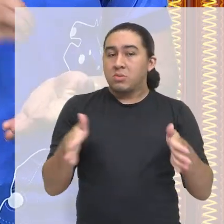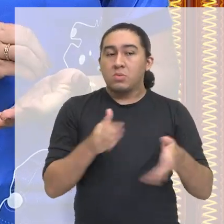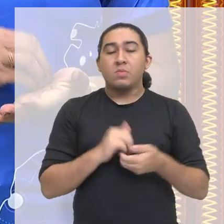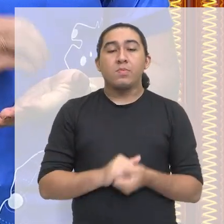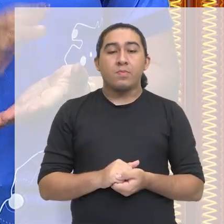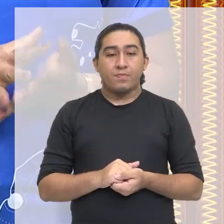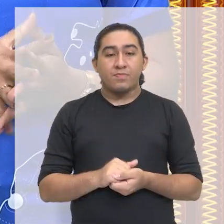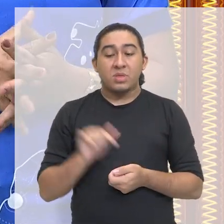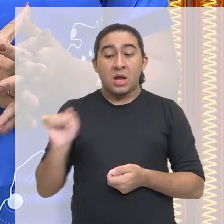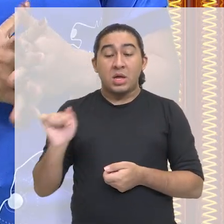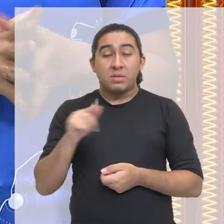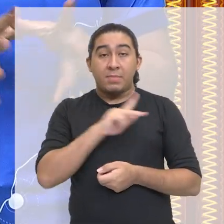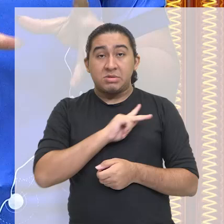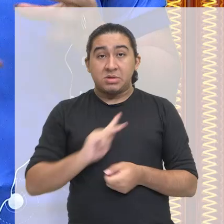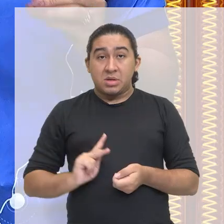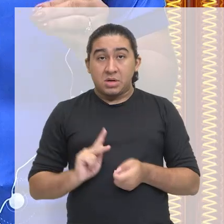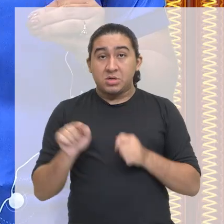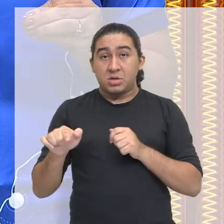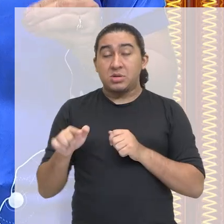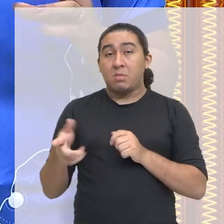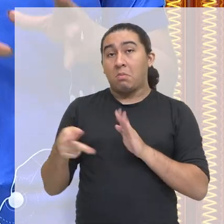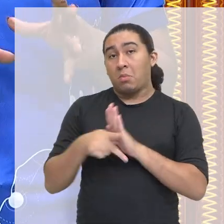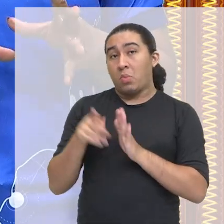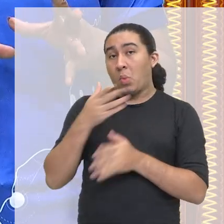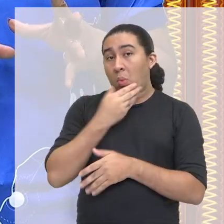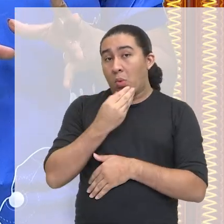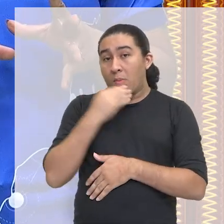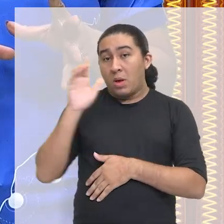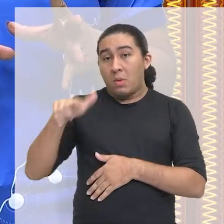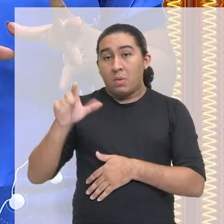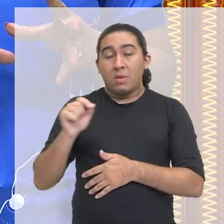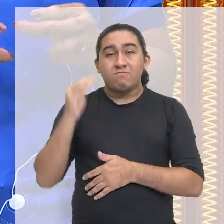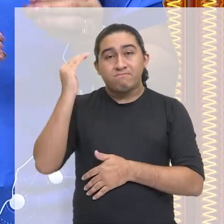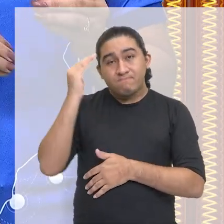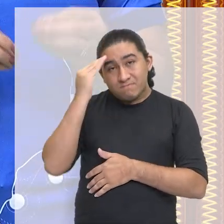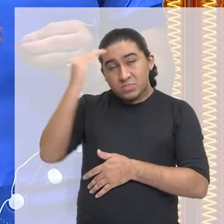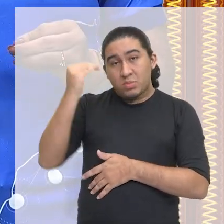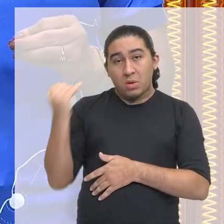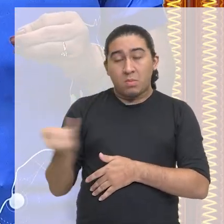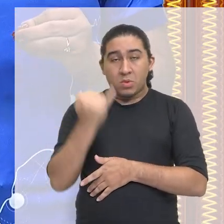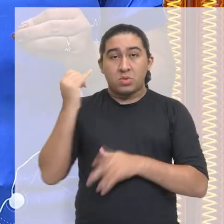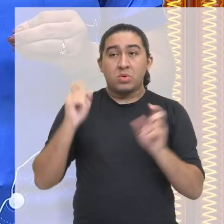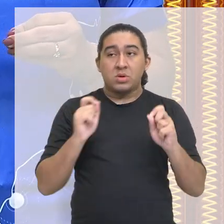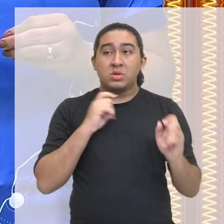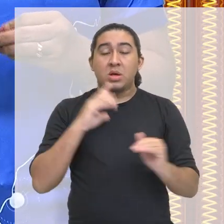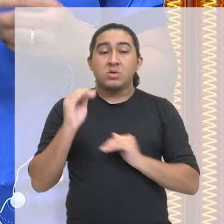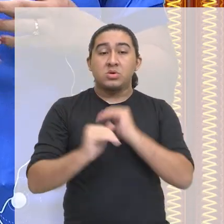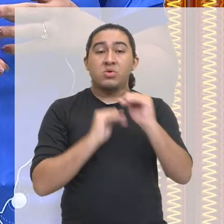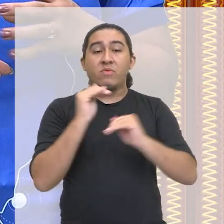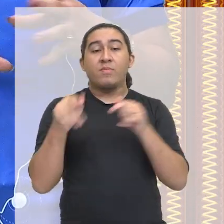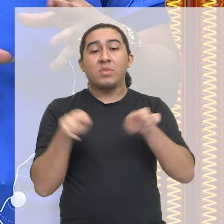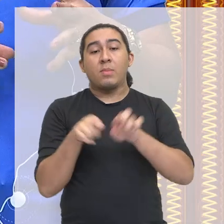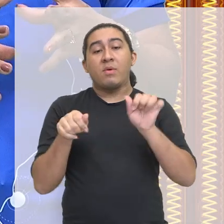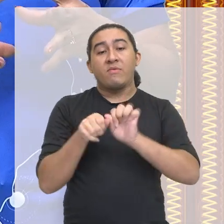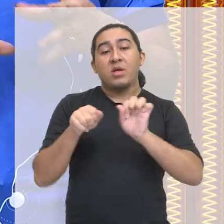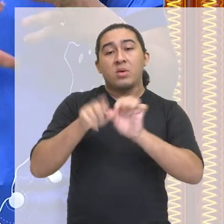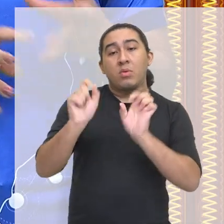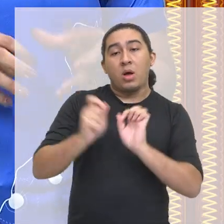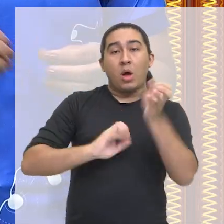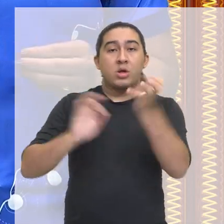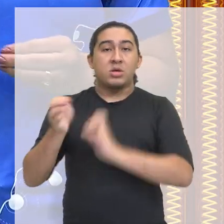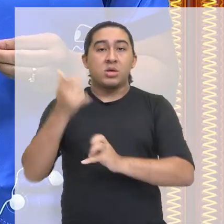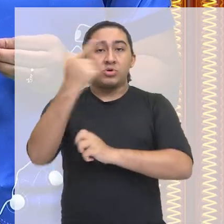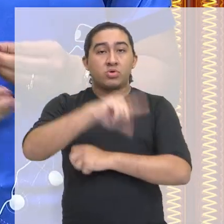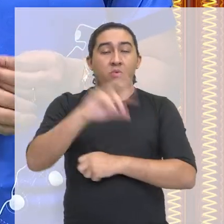prolongada. Esse presidente do Afeganistão, nesse momento, ele vai ser uma peça fundamental para desenvolver e